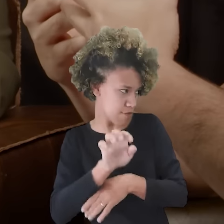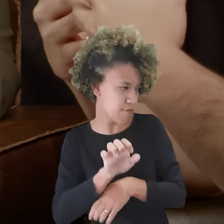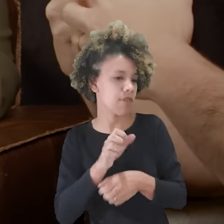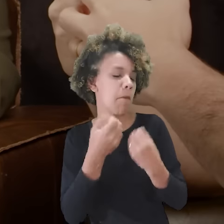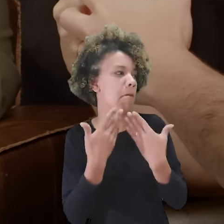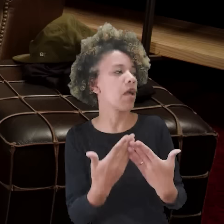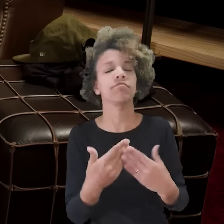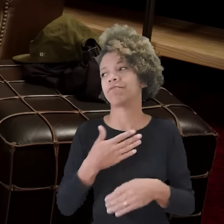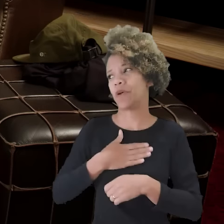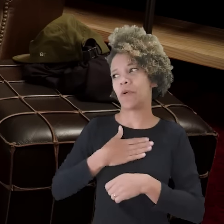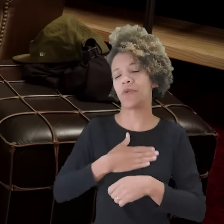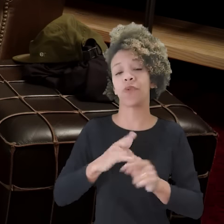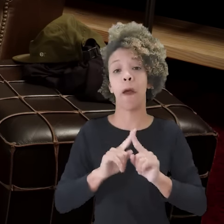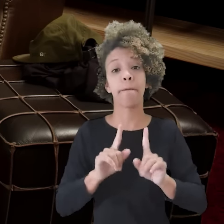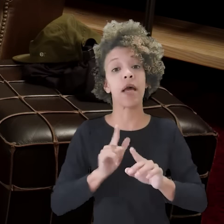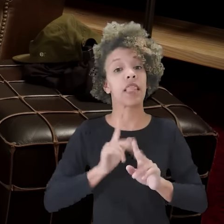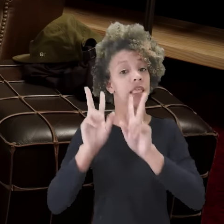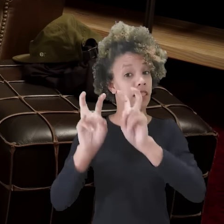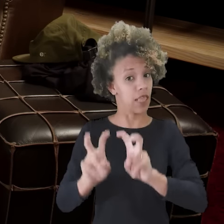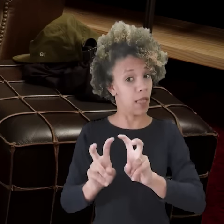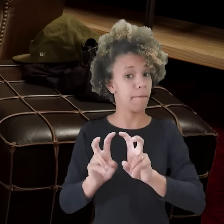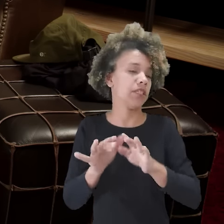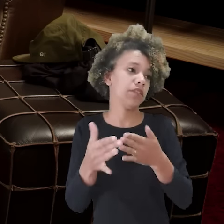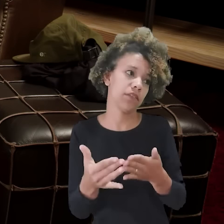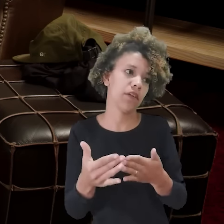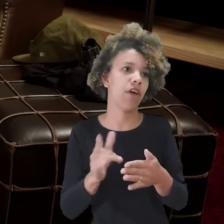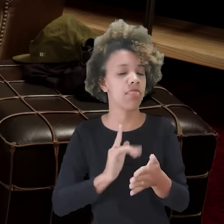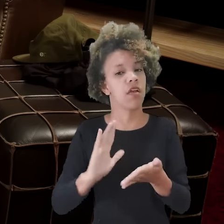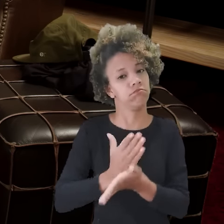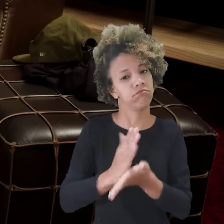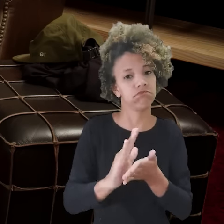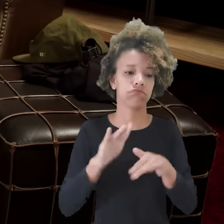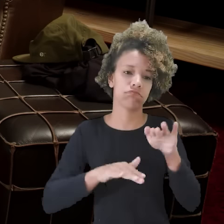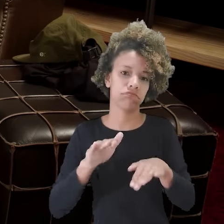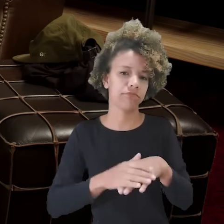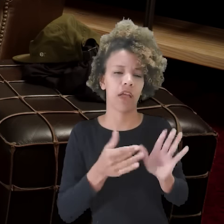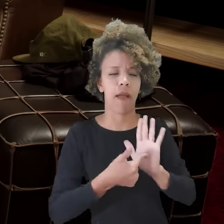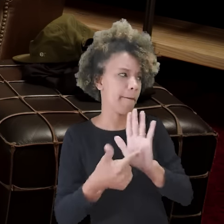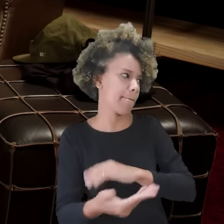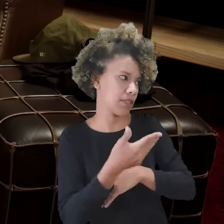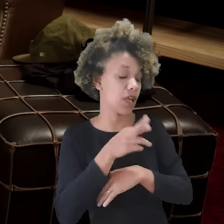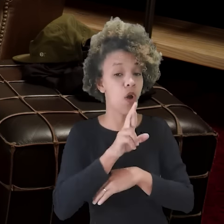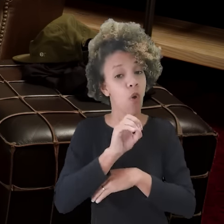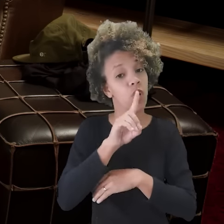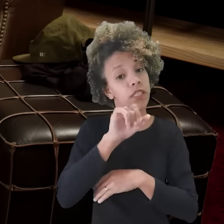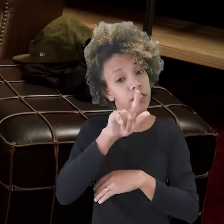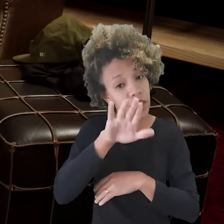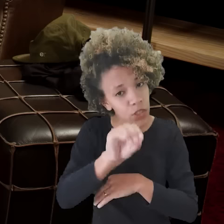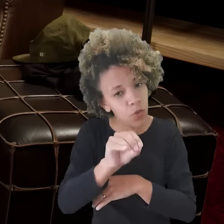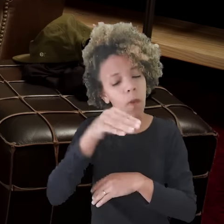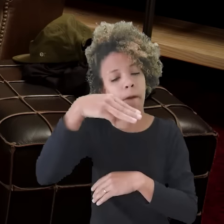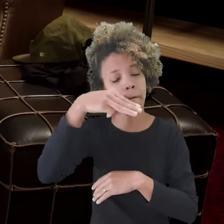bem mas acho que tem tem assuntos que a gente vai acabar intercalando dispensa apresentações o Rodrigo Marques além de ser